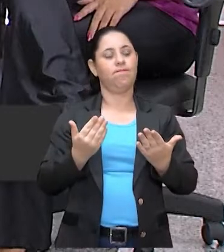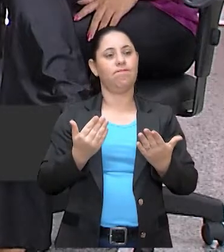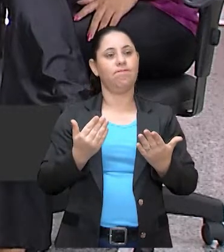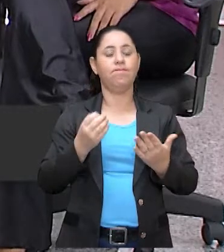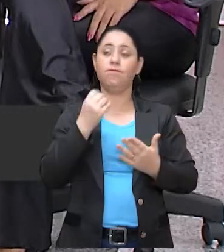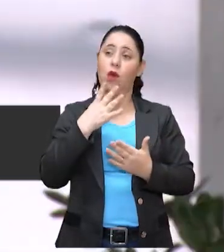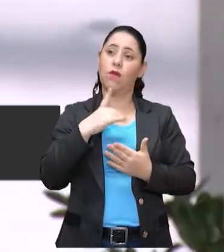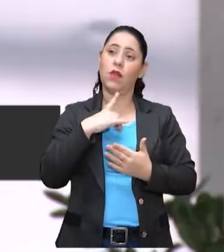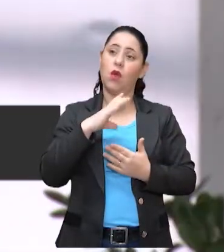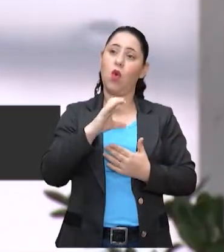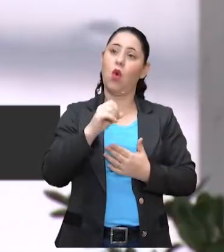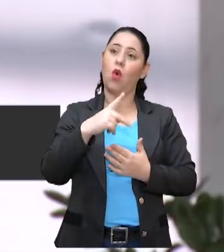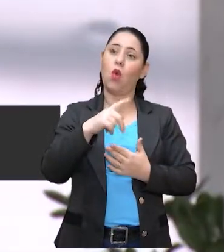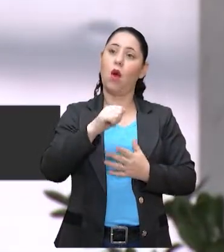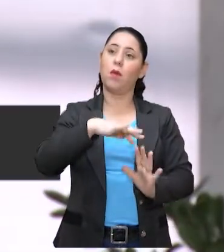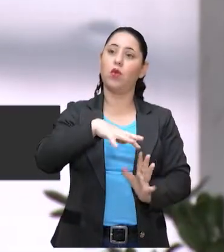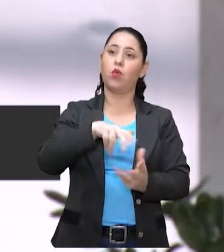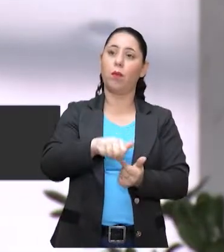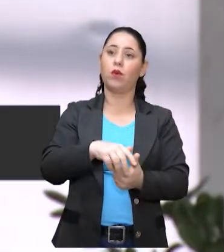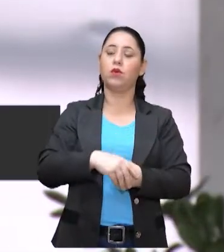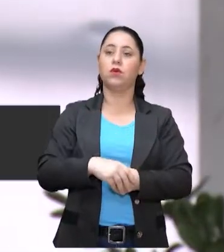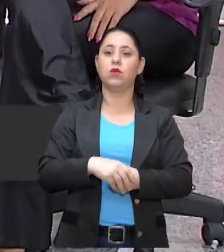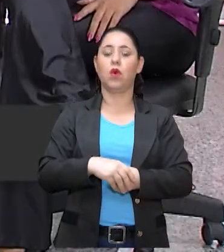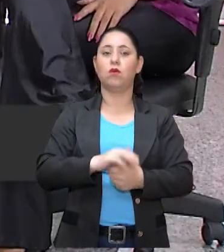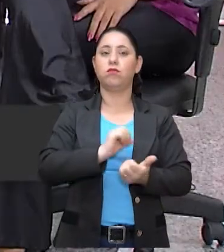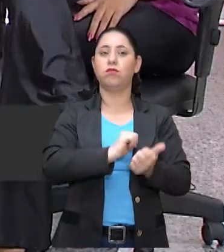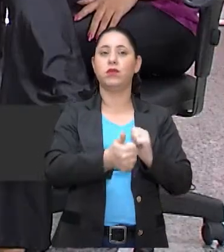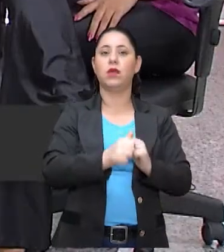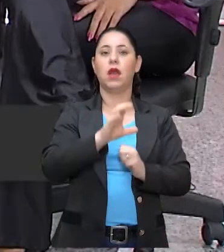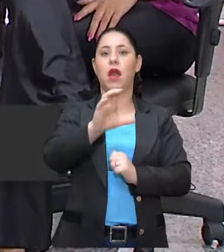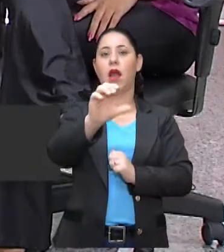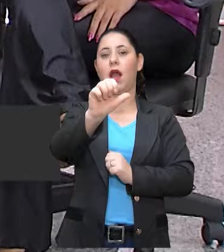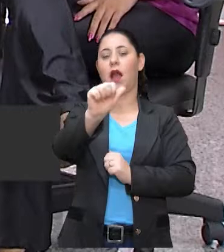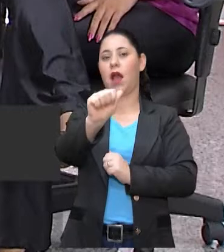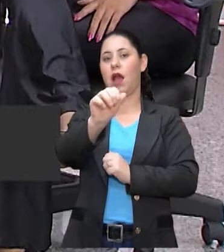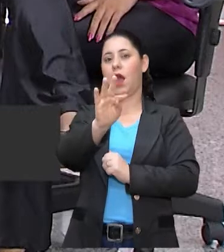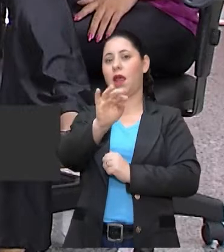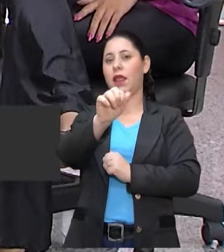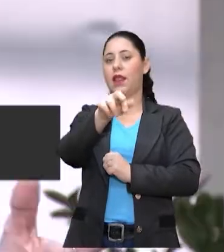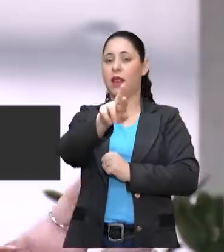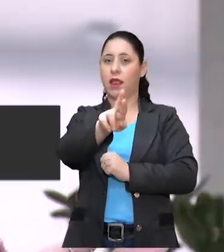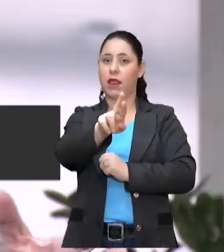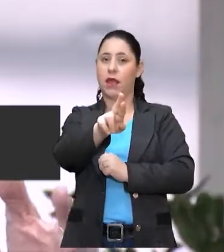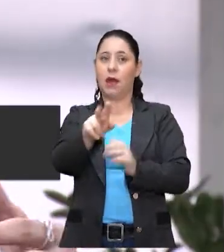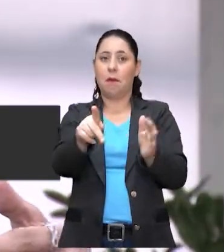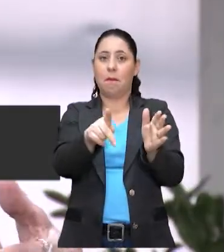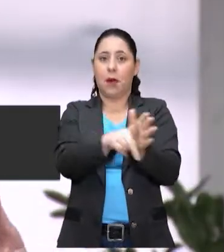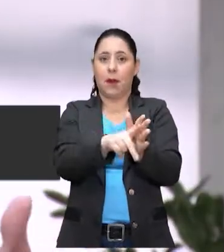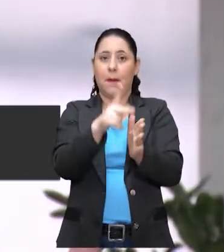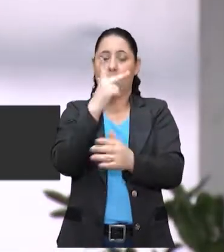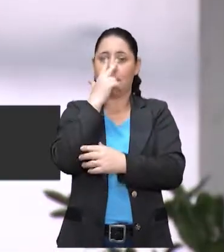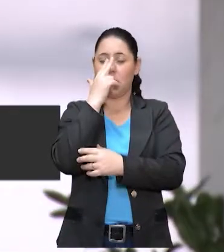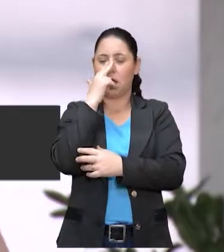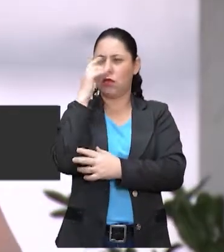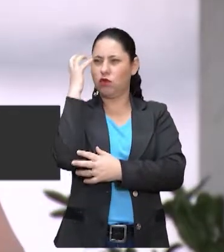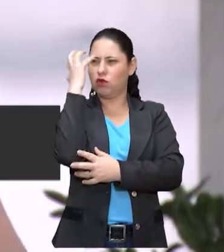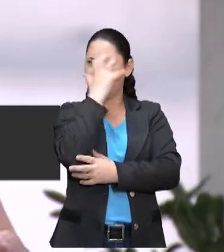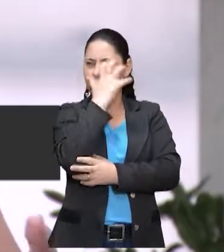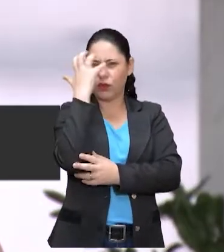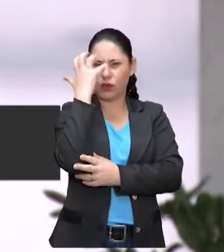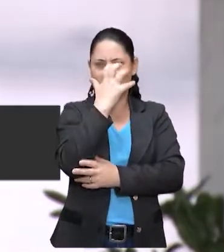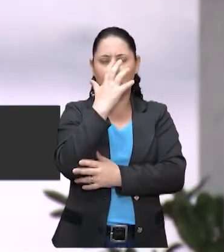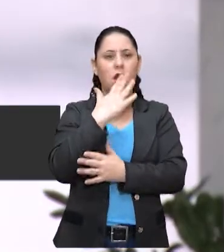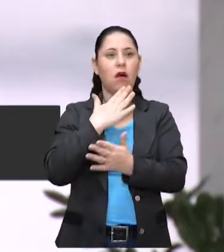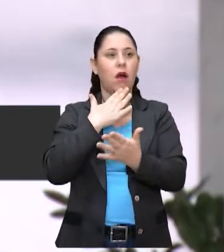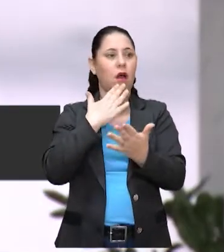beleza, a gente vai ter uma Copa do Mundo, só que é uma Copa do Mundo em um país, que é o Catar. Um país, do pouco que eu conheço o Catar, eu acho belíssimo.